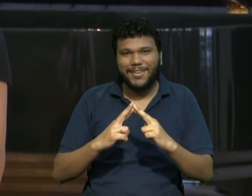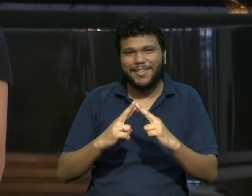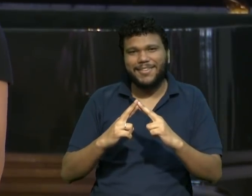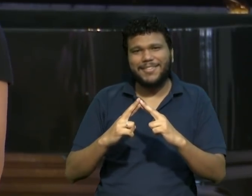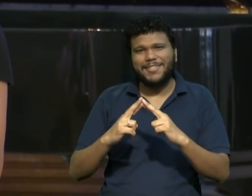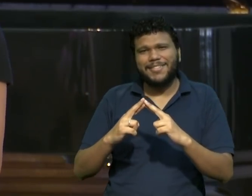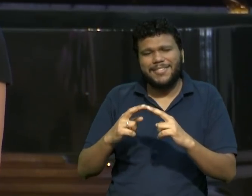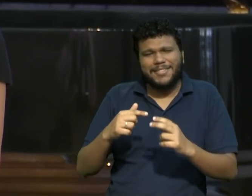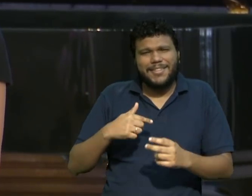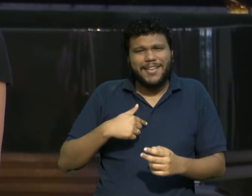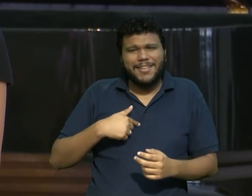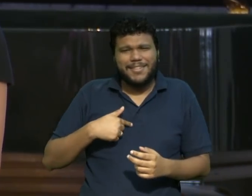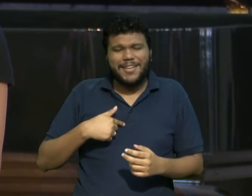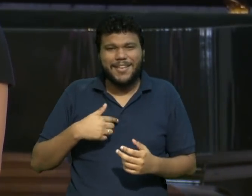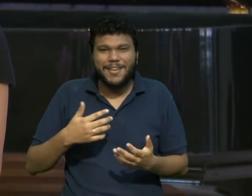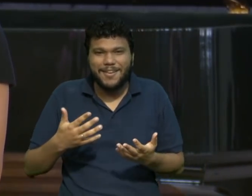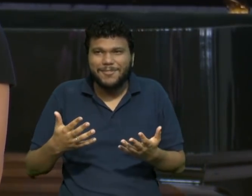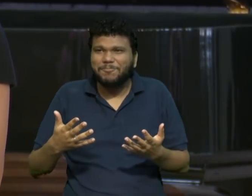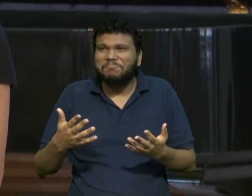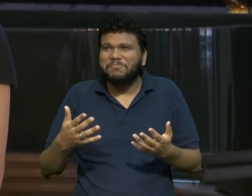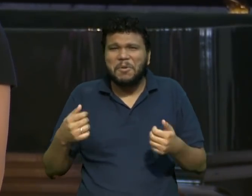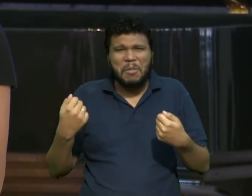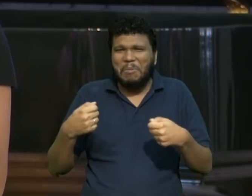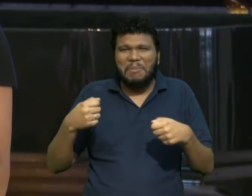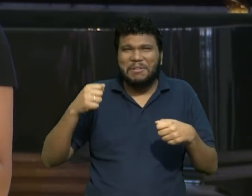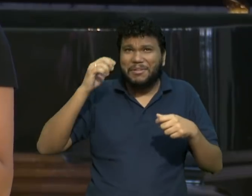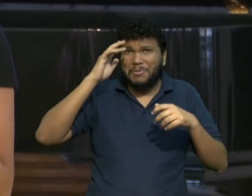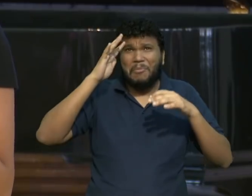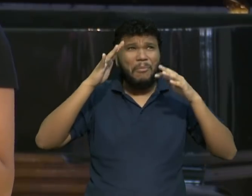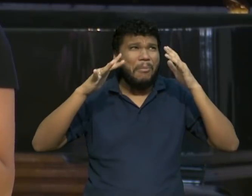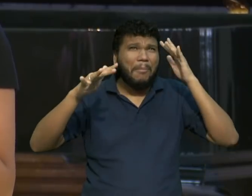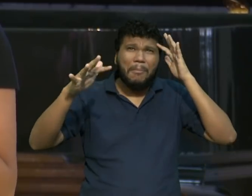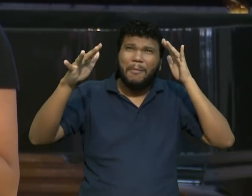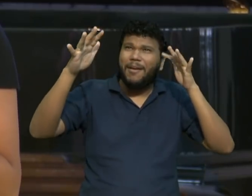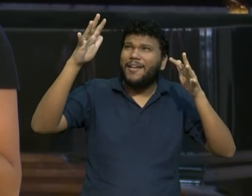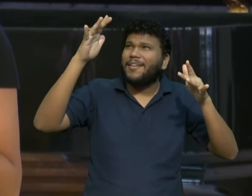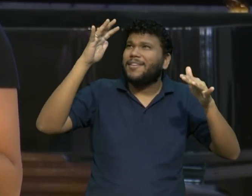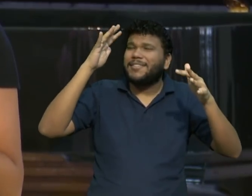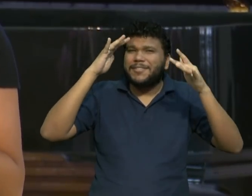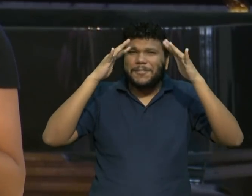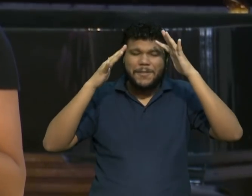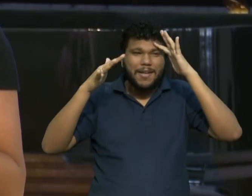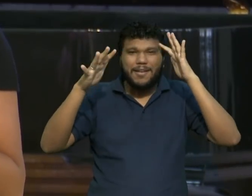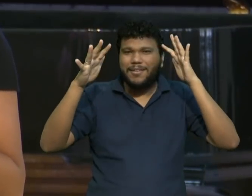Eu Não Preciso Mais Sonhar Jesu